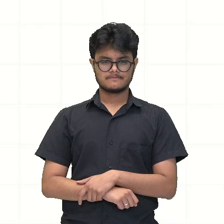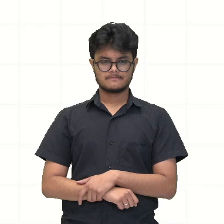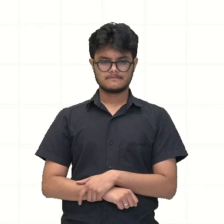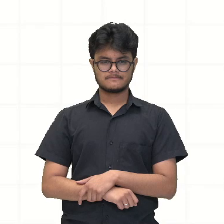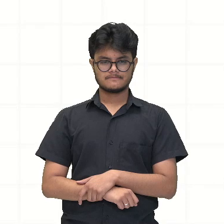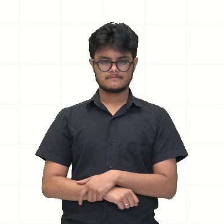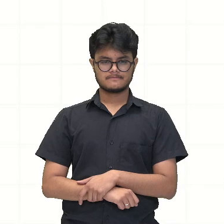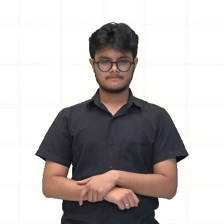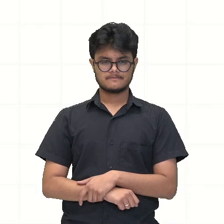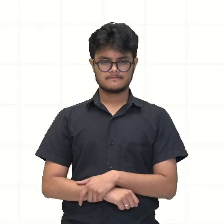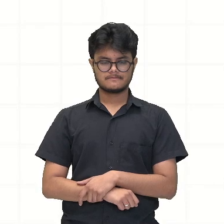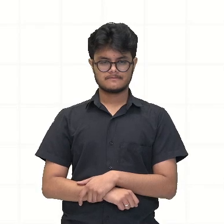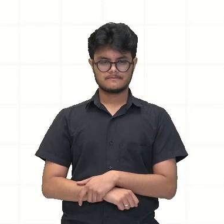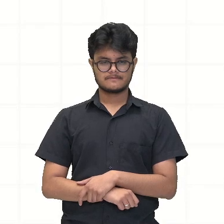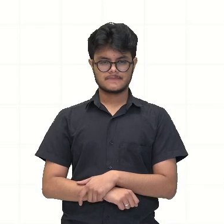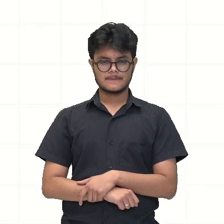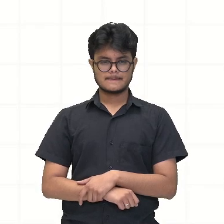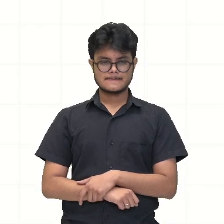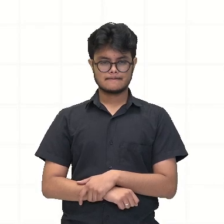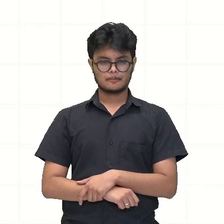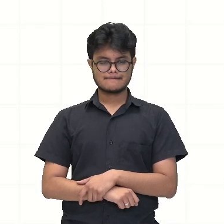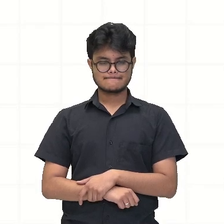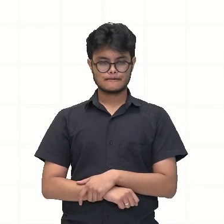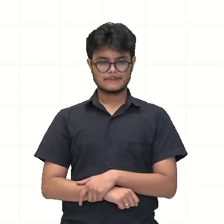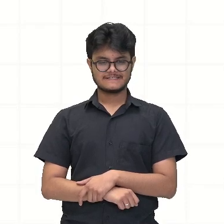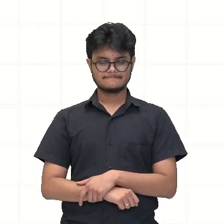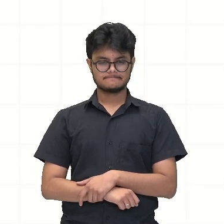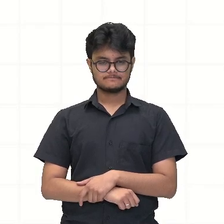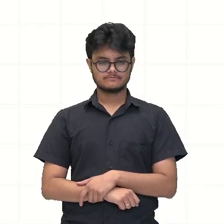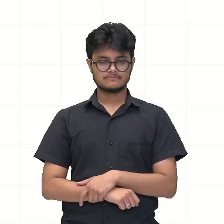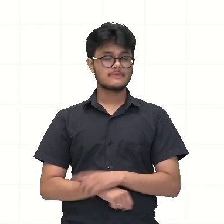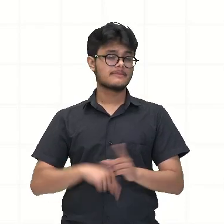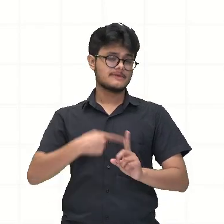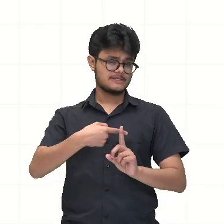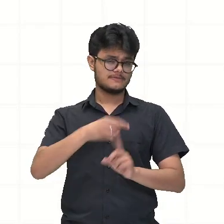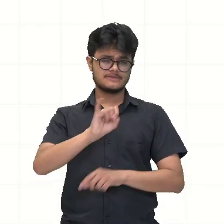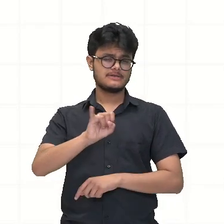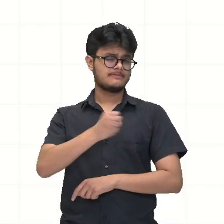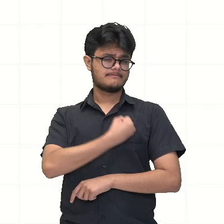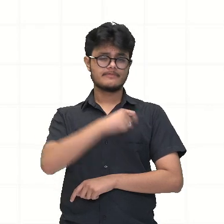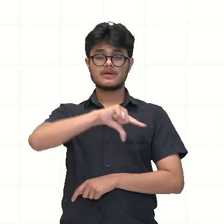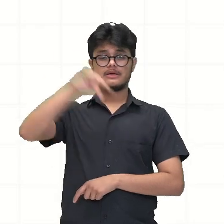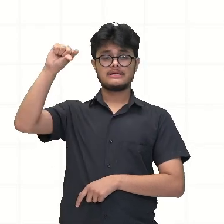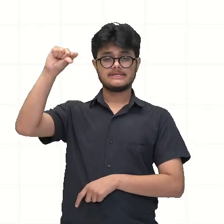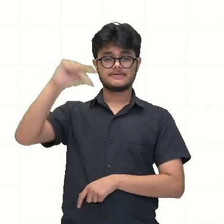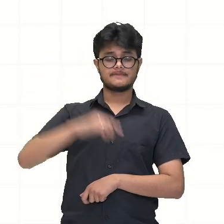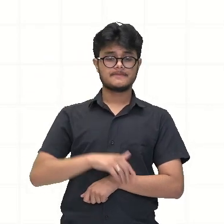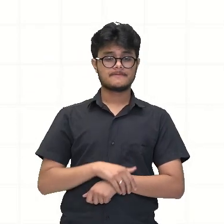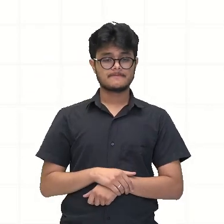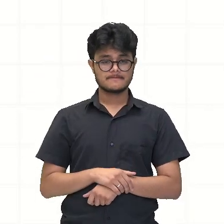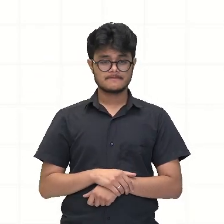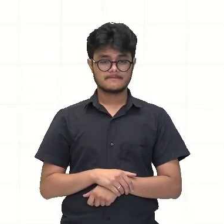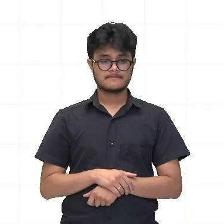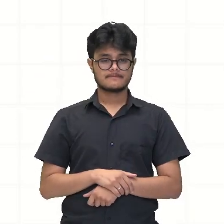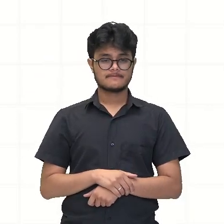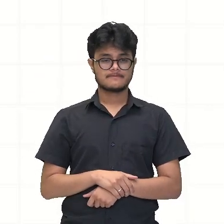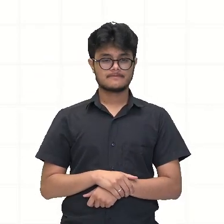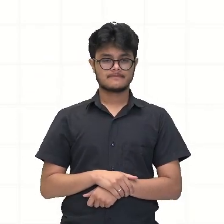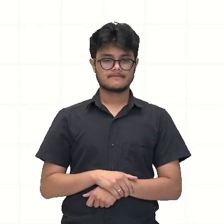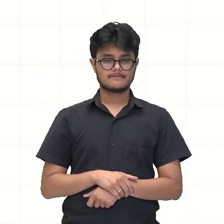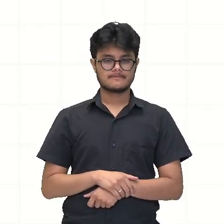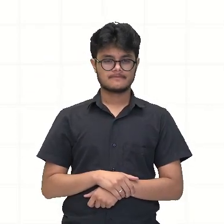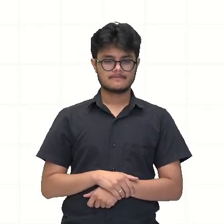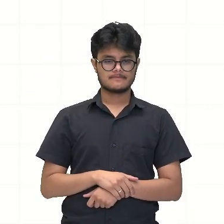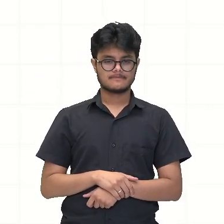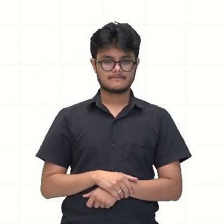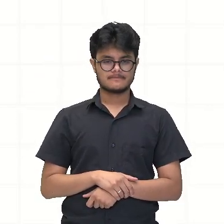fica junto do x. Então, esse A 2/3, ele é positivo, né? Então, se for positivo, você com